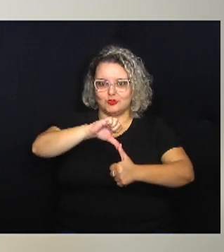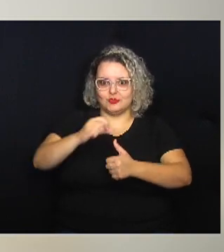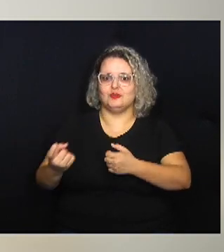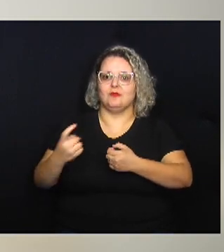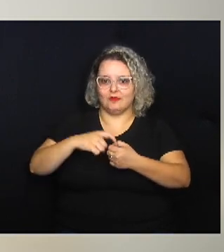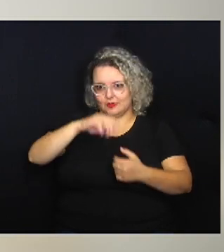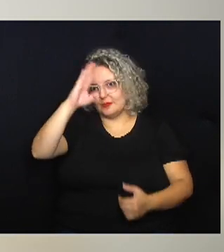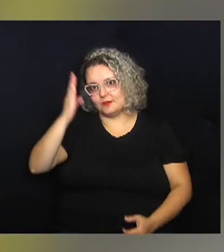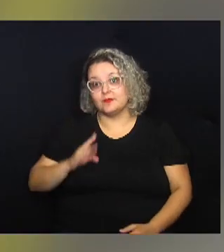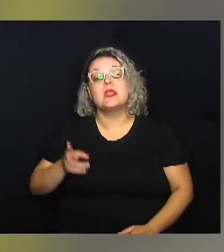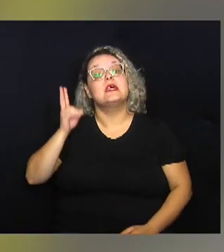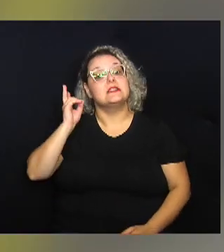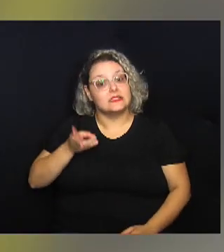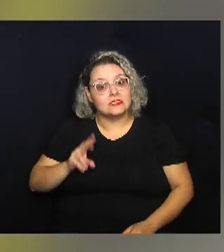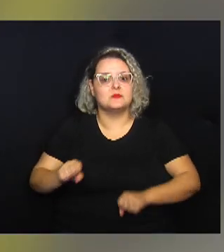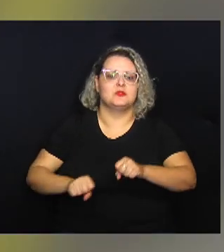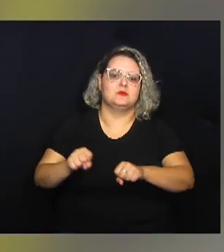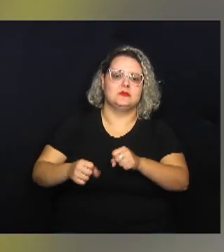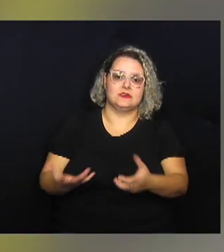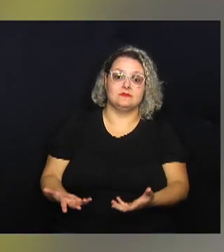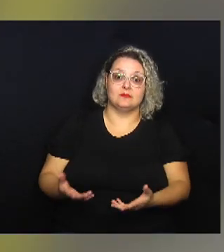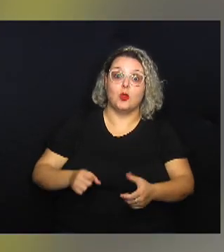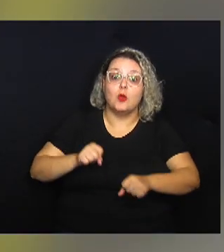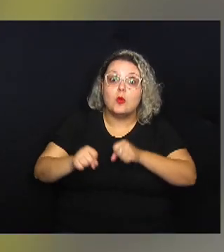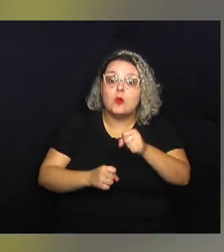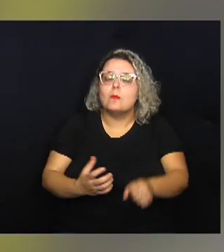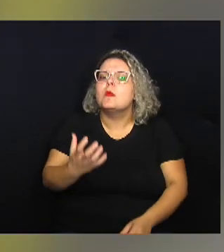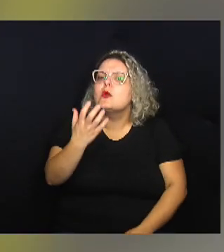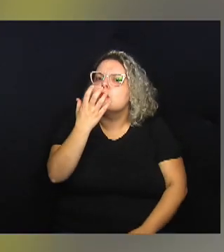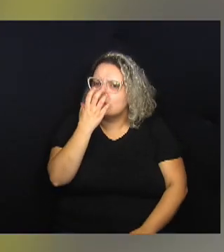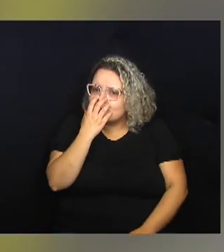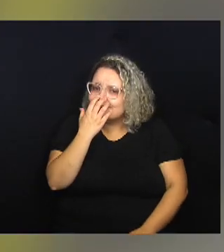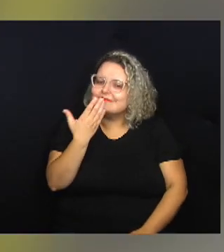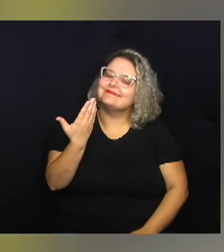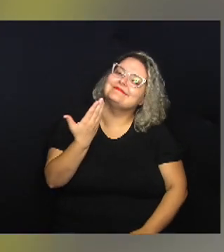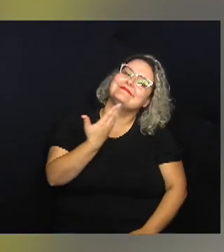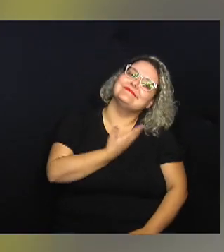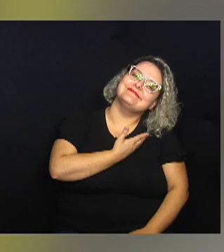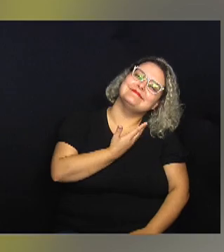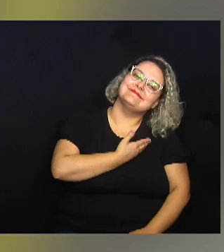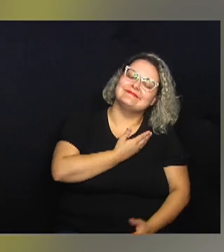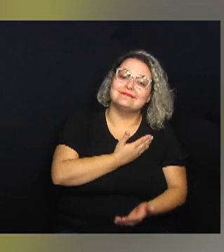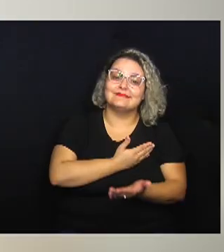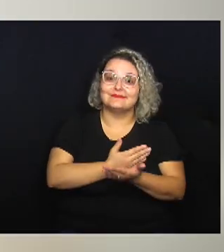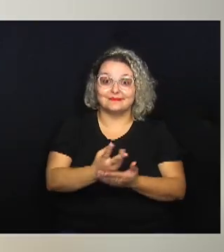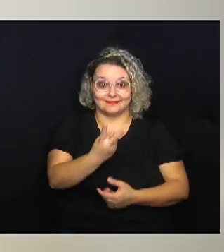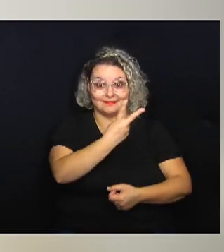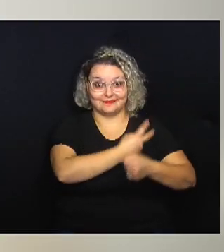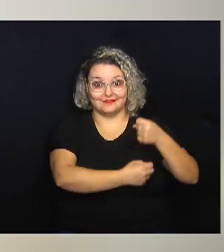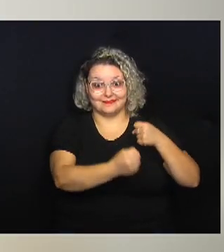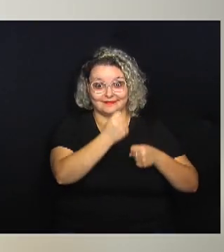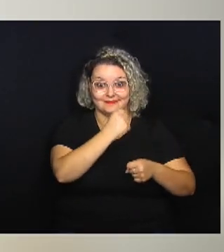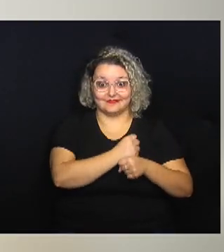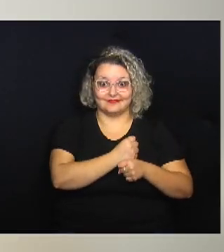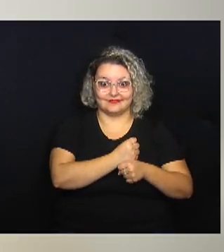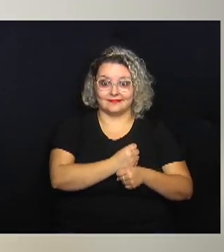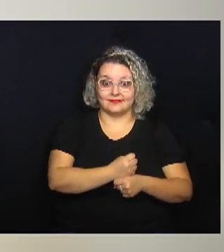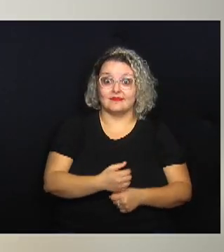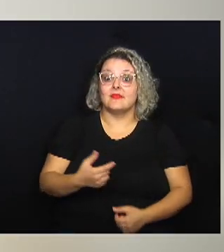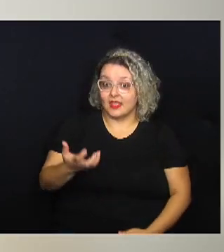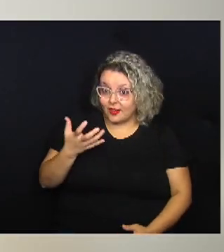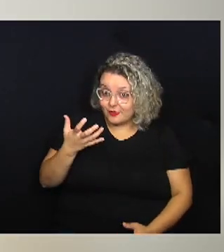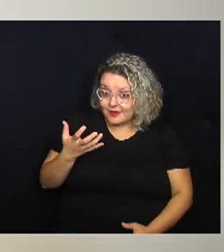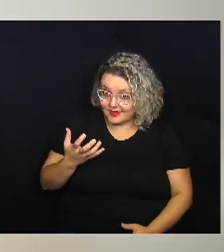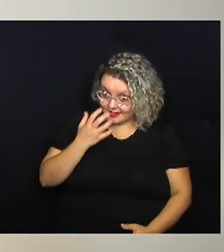sempre de bicicleta com cachorro uma amizade que começou a dois anos literalmente eu queria